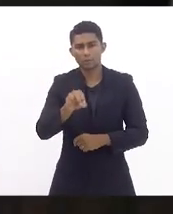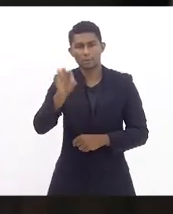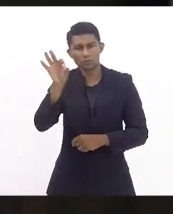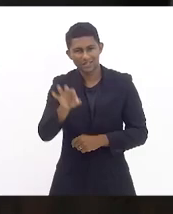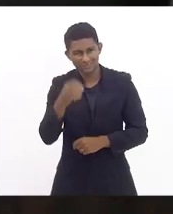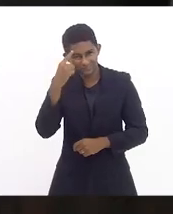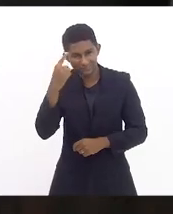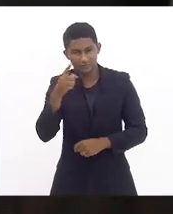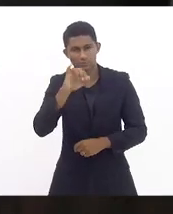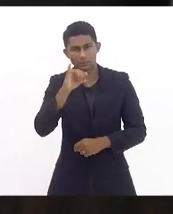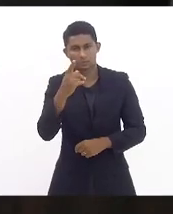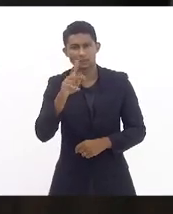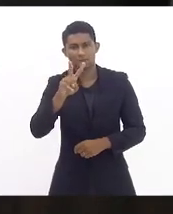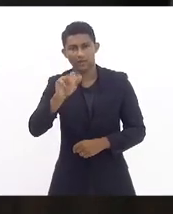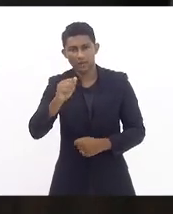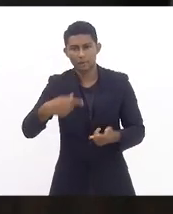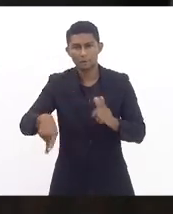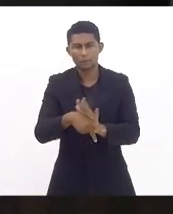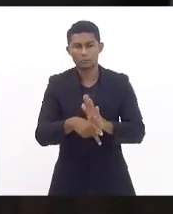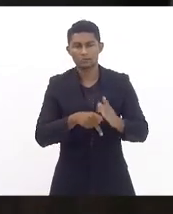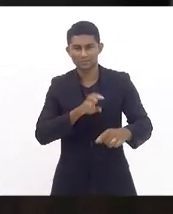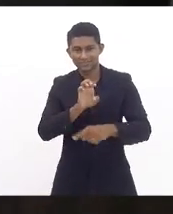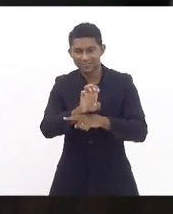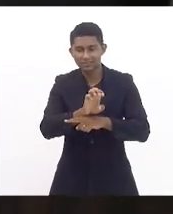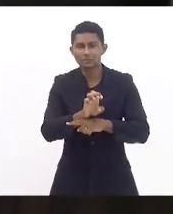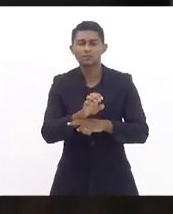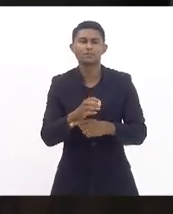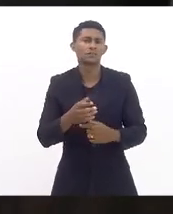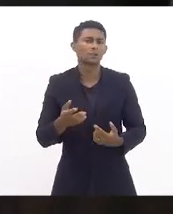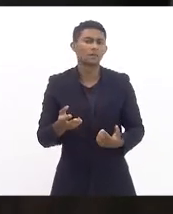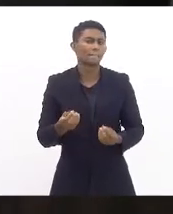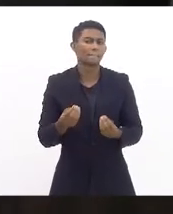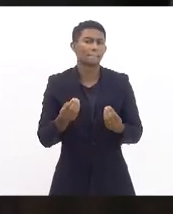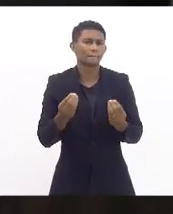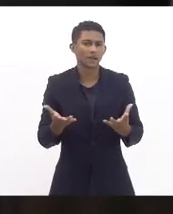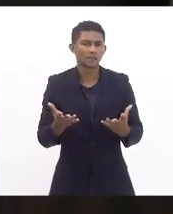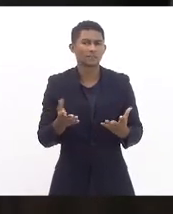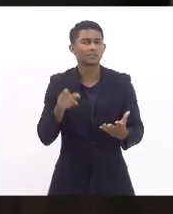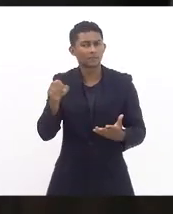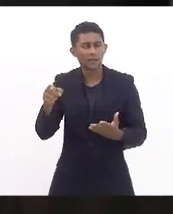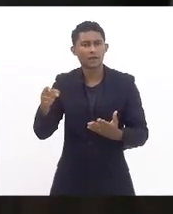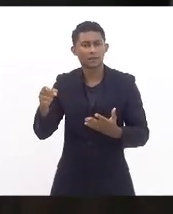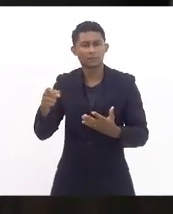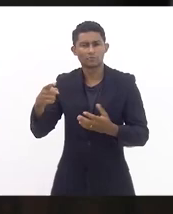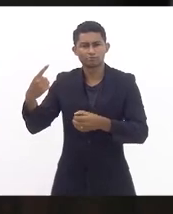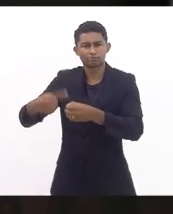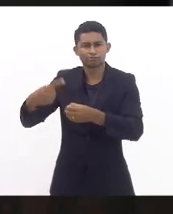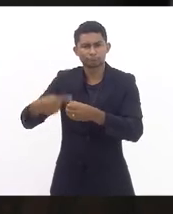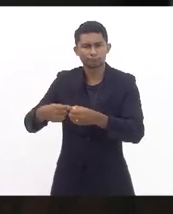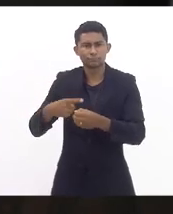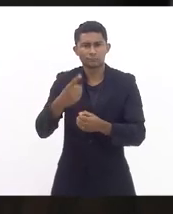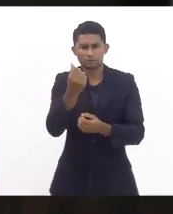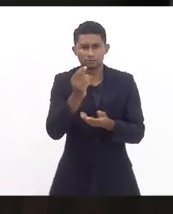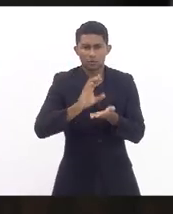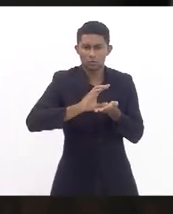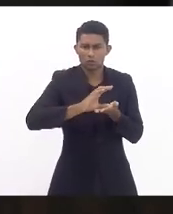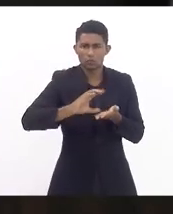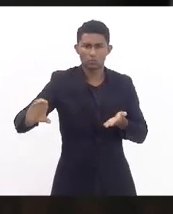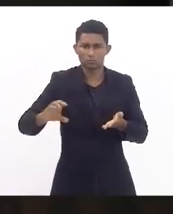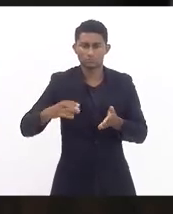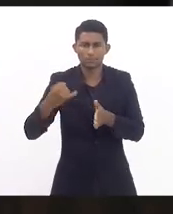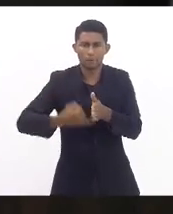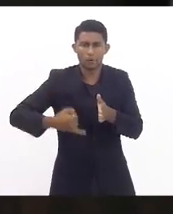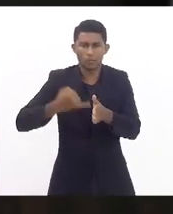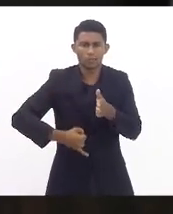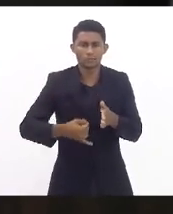sobre o IPVA pertencente ao Estado, para ser aplicado no próprio município gerador do imposto, quando estiver